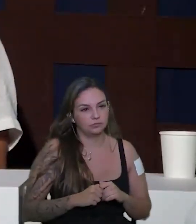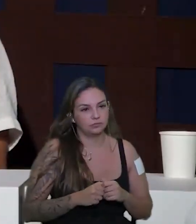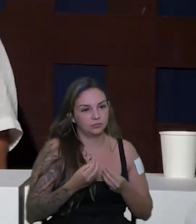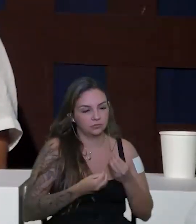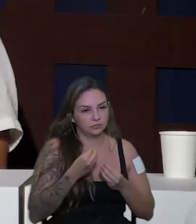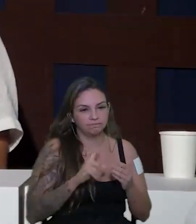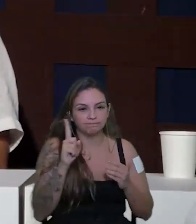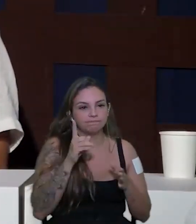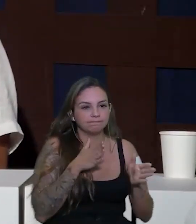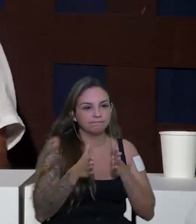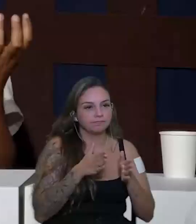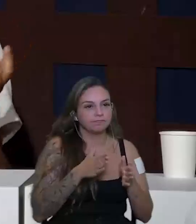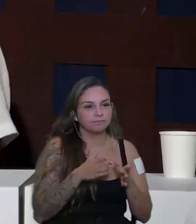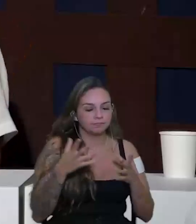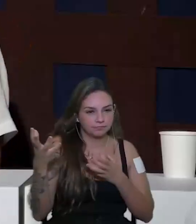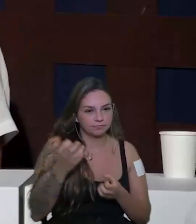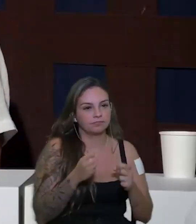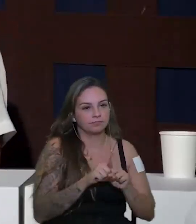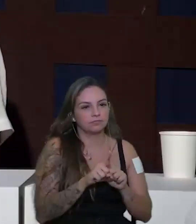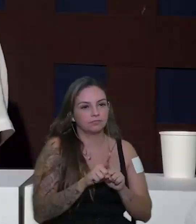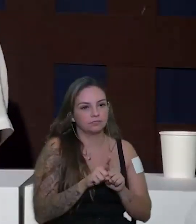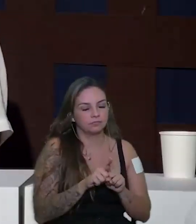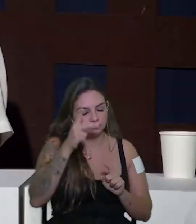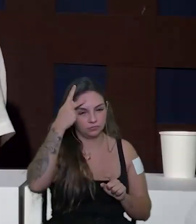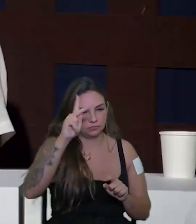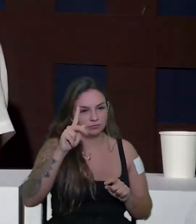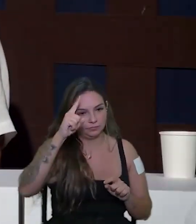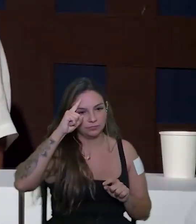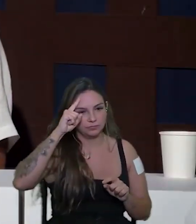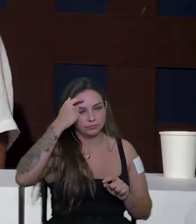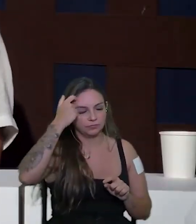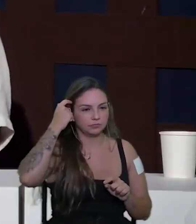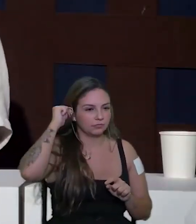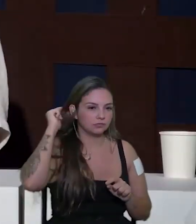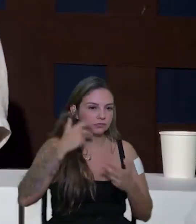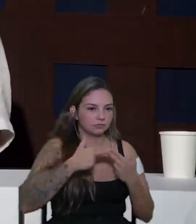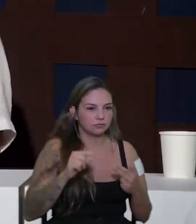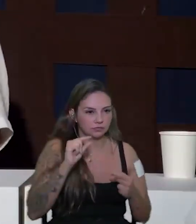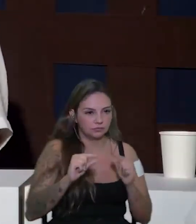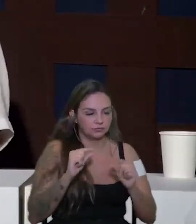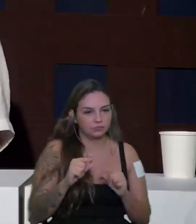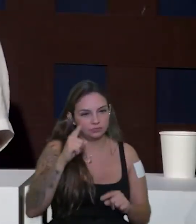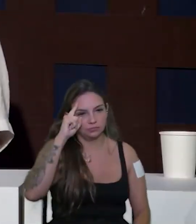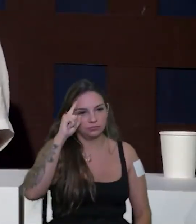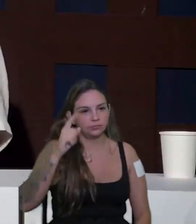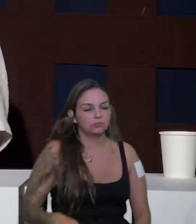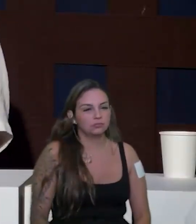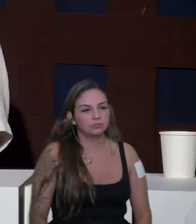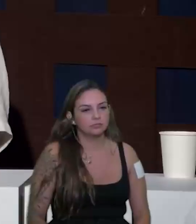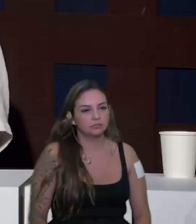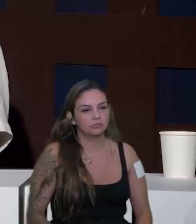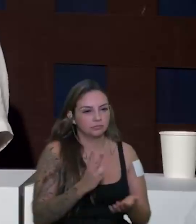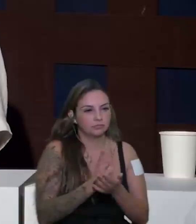tidas como inacessíveis, mas trazer justamente para o cotidiano, para essas coisas miúdas do dia a dia. E,